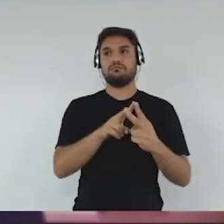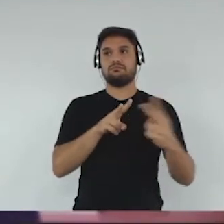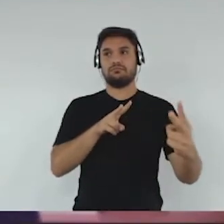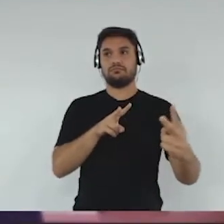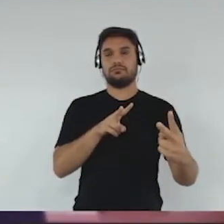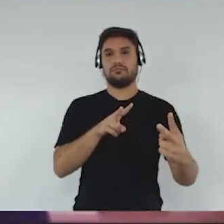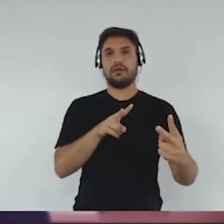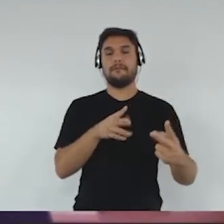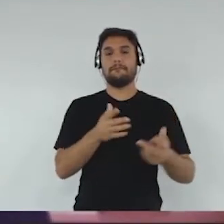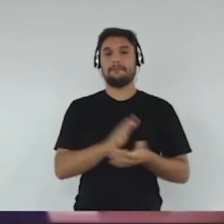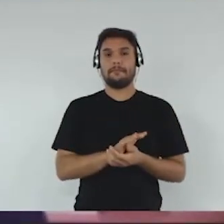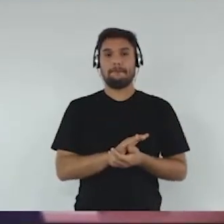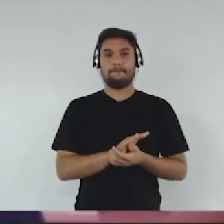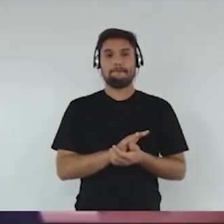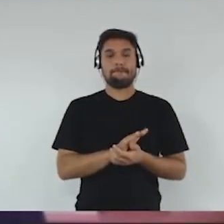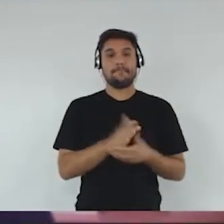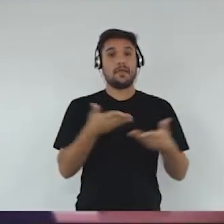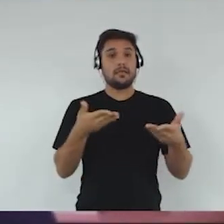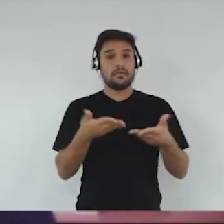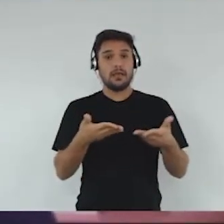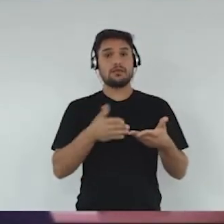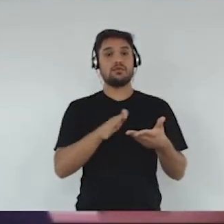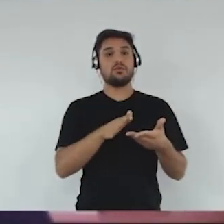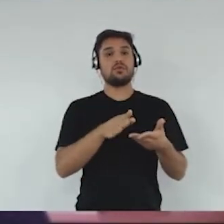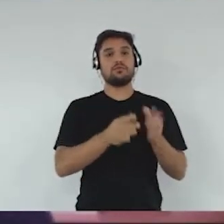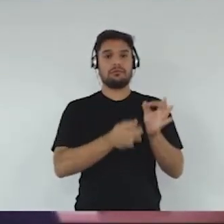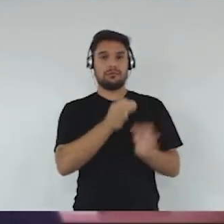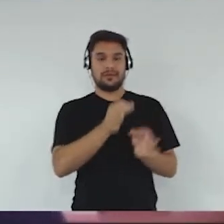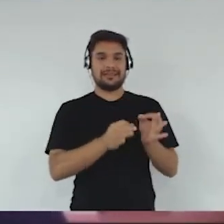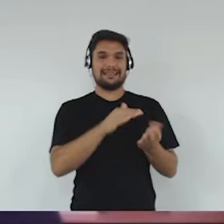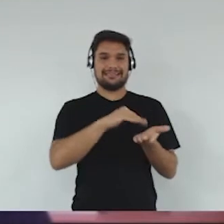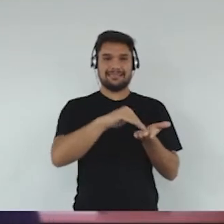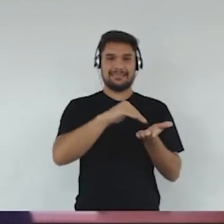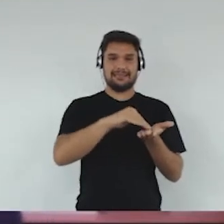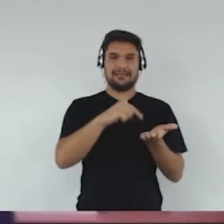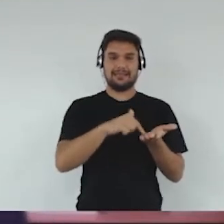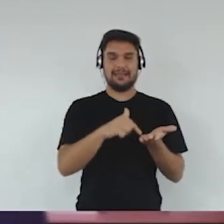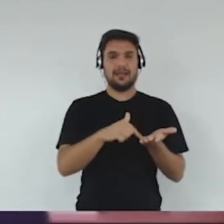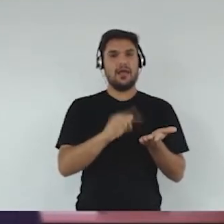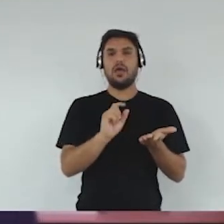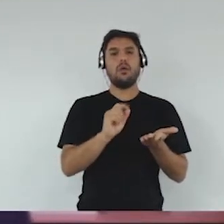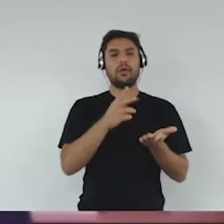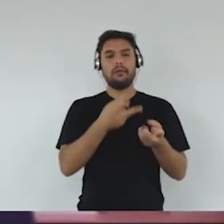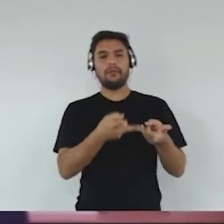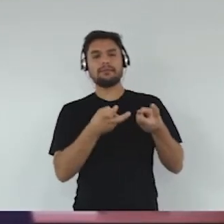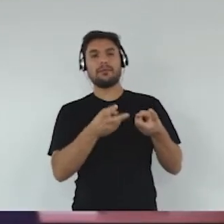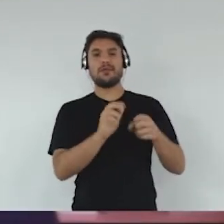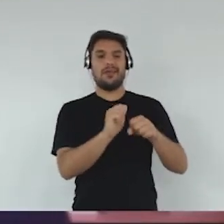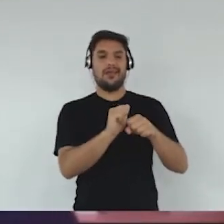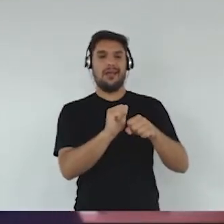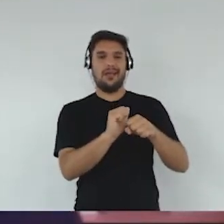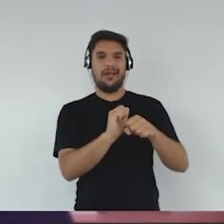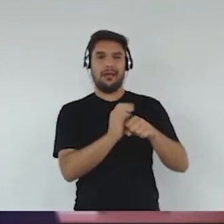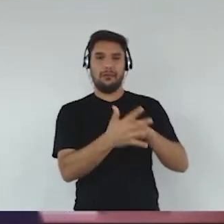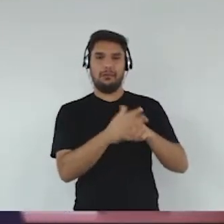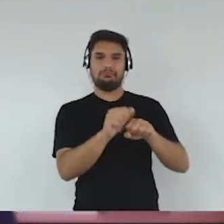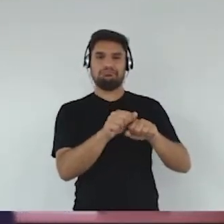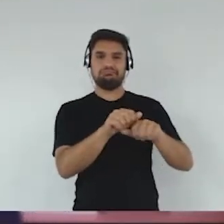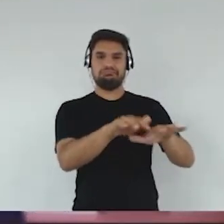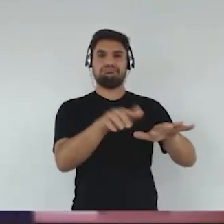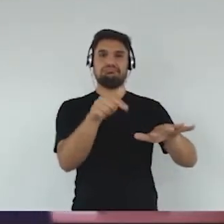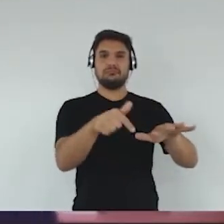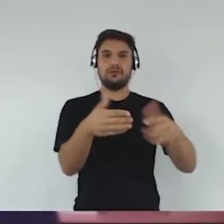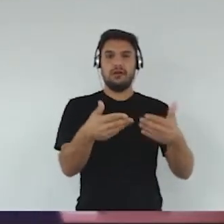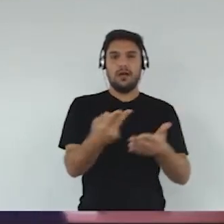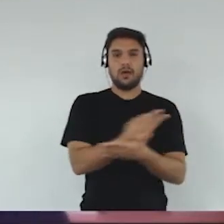advogados, pelas partes, pelo Tribunal Arbitral, pela Secretaria, o que se viu é que a pandemia acarretou